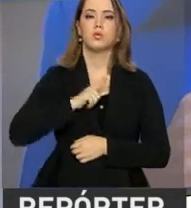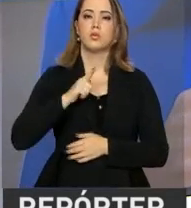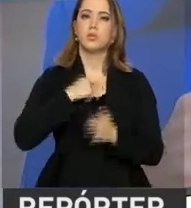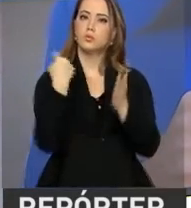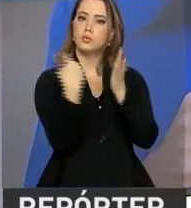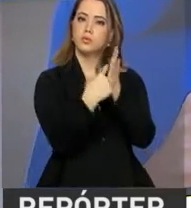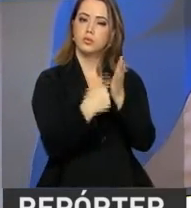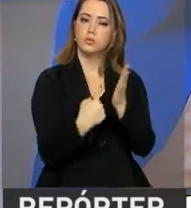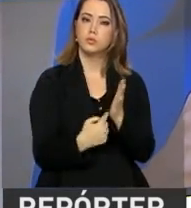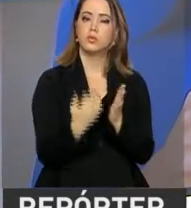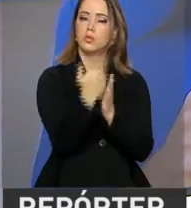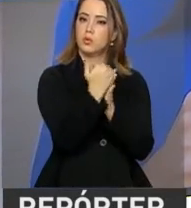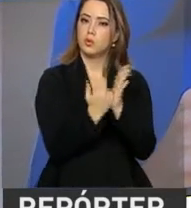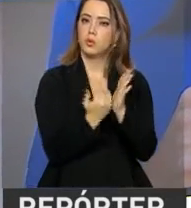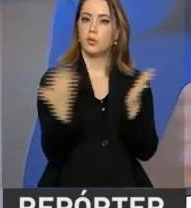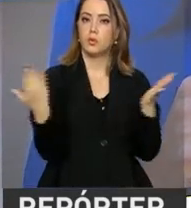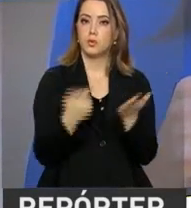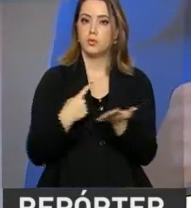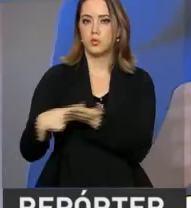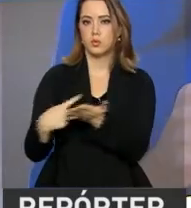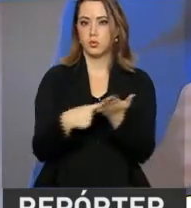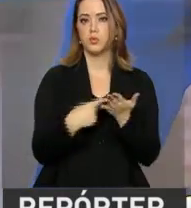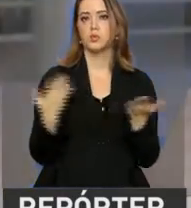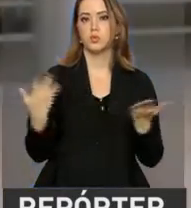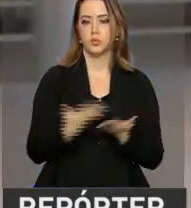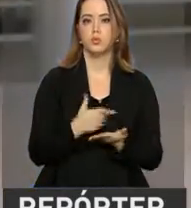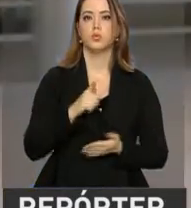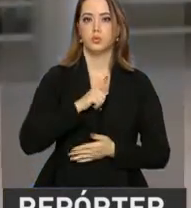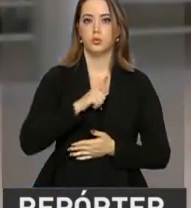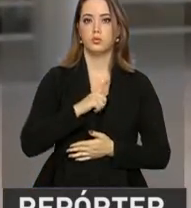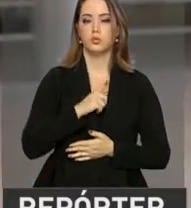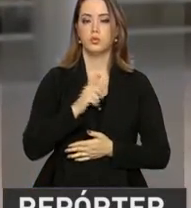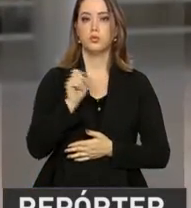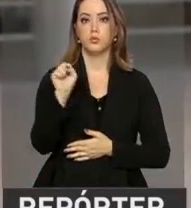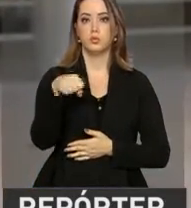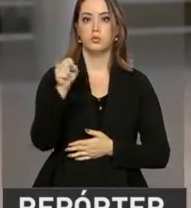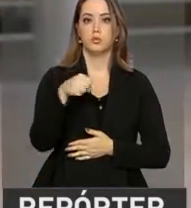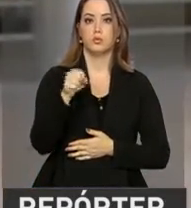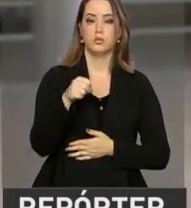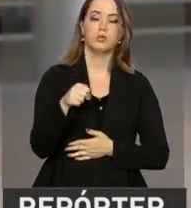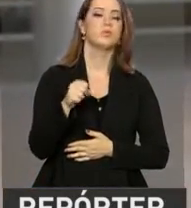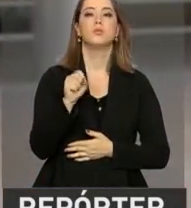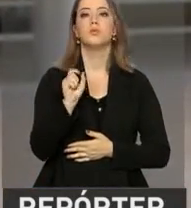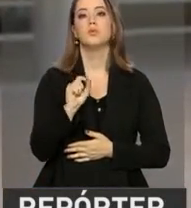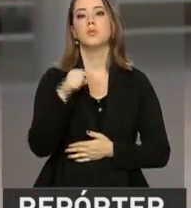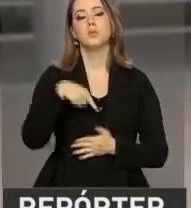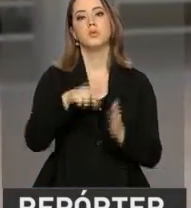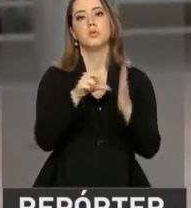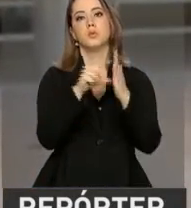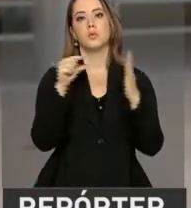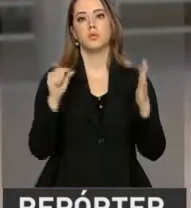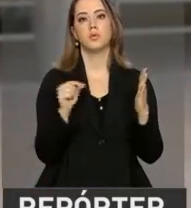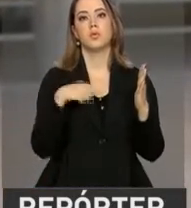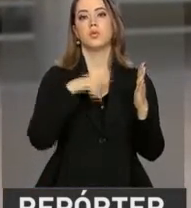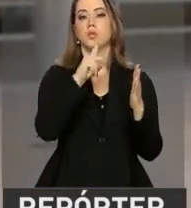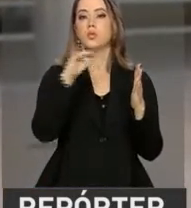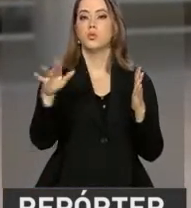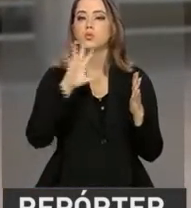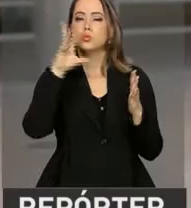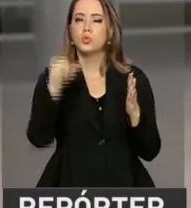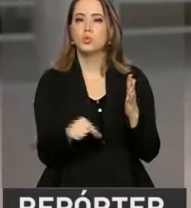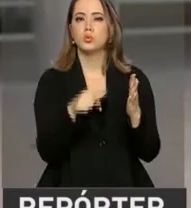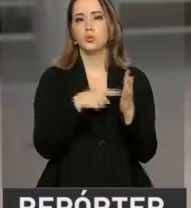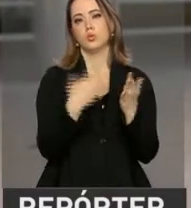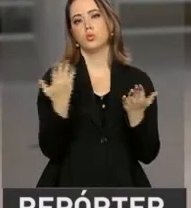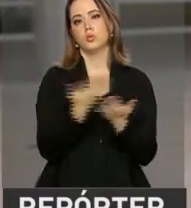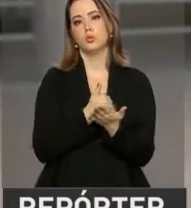hoje, tem várias reuniões, é isso? É isso mesmo, Renata. Ele tem várias reuniões aqui no Palácio do Planalto durante o dia de hoje. Começa daqui